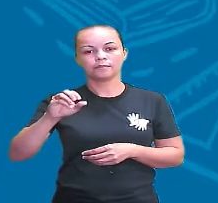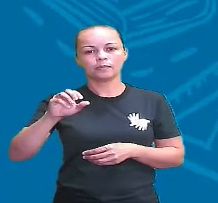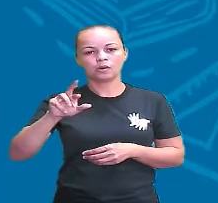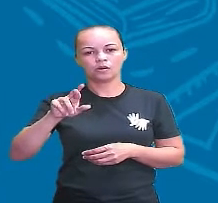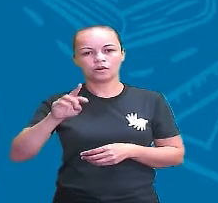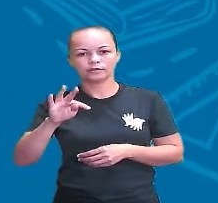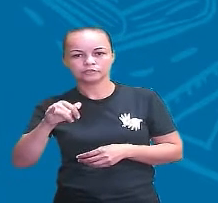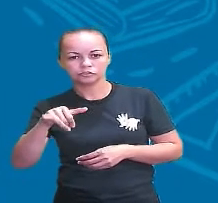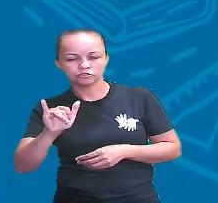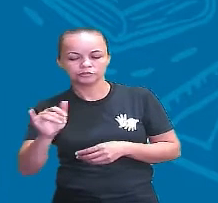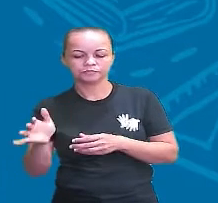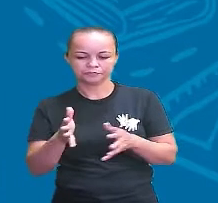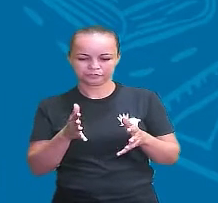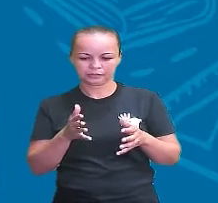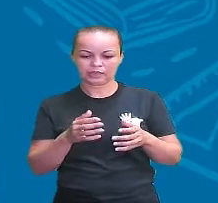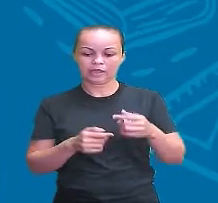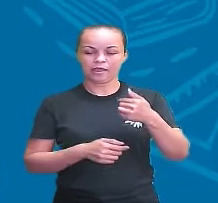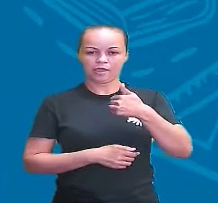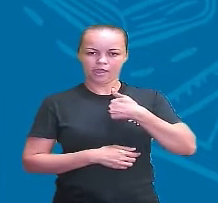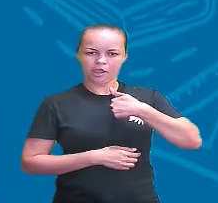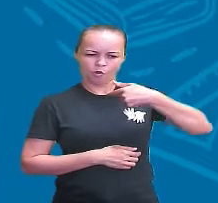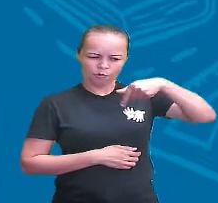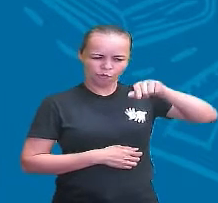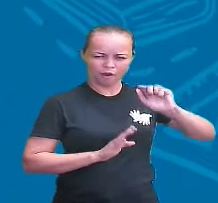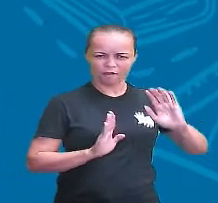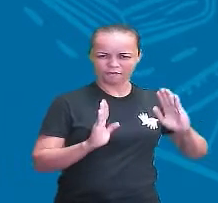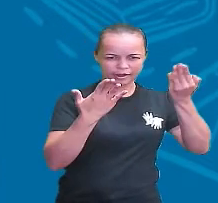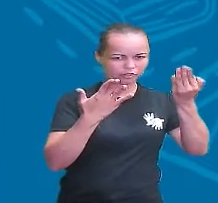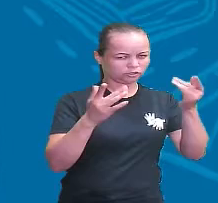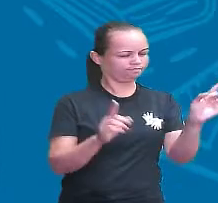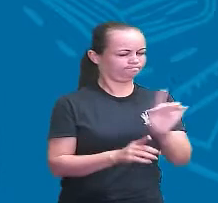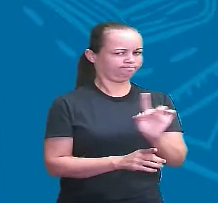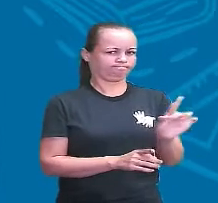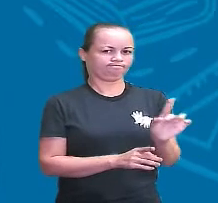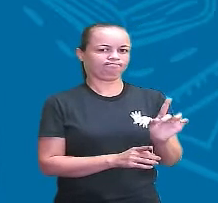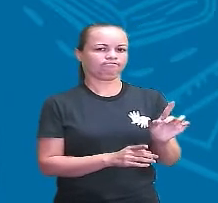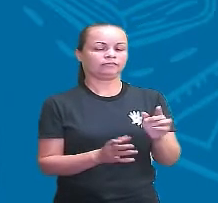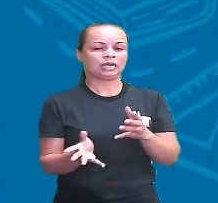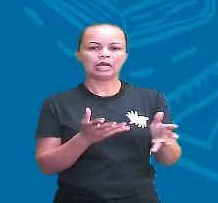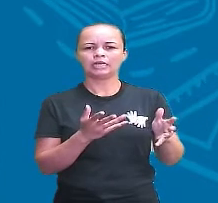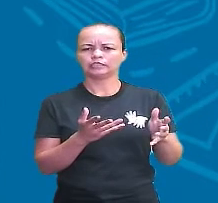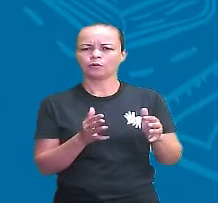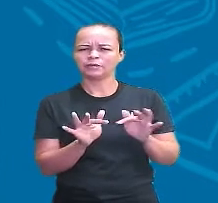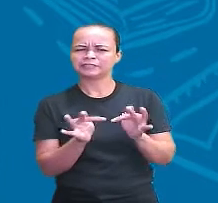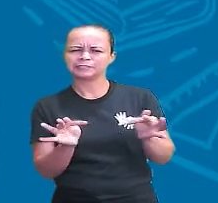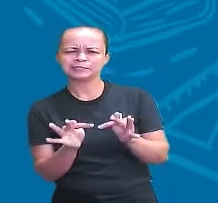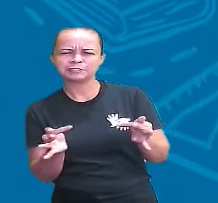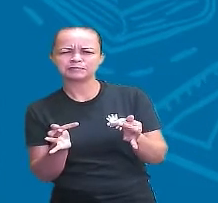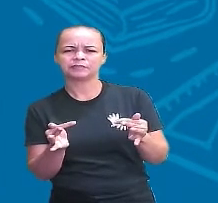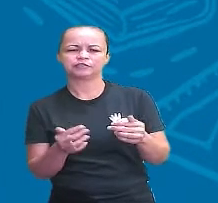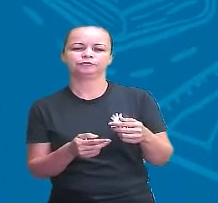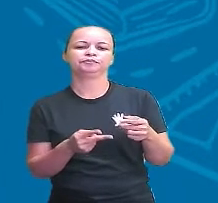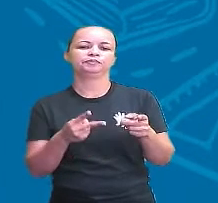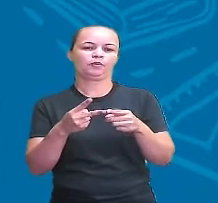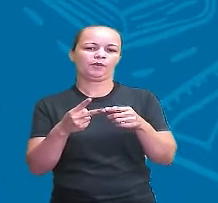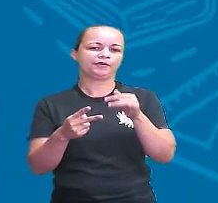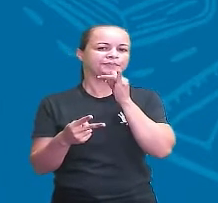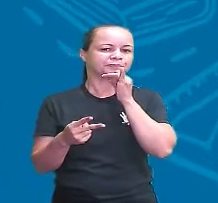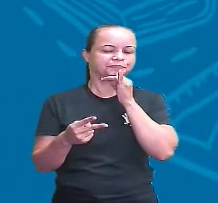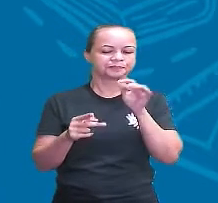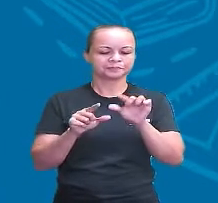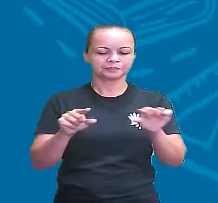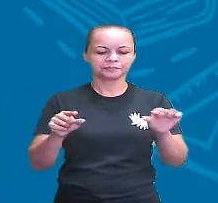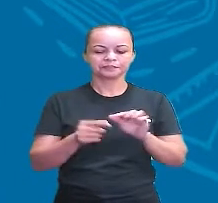will not go to the party. Certo? Então, bem simples a negação. Olha o segundo exemplo.